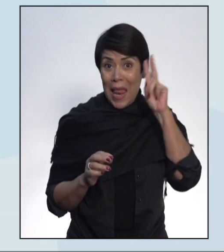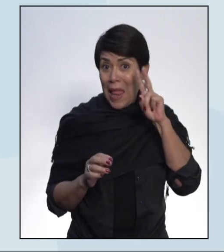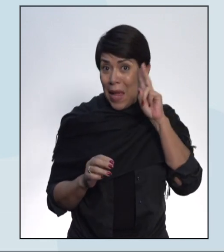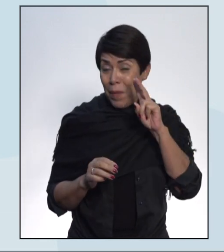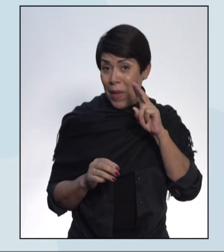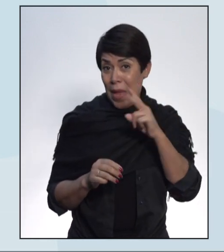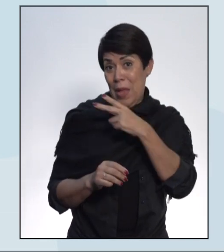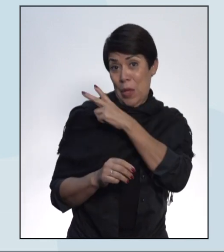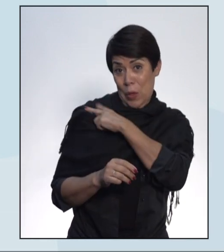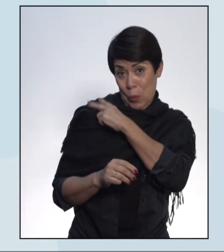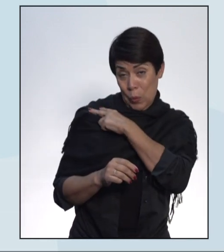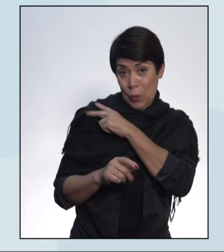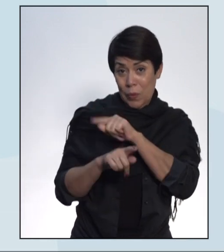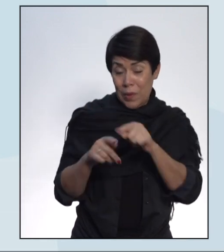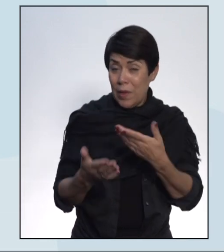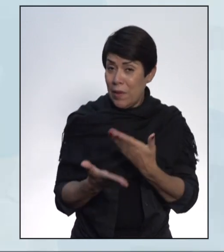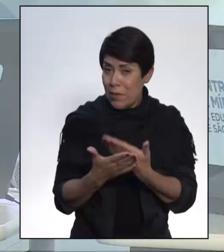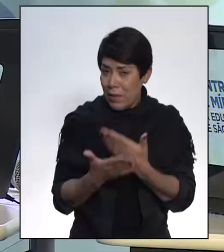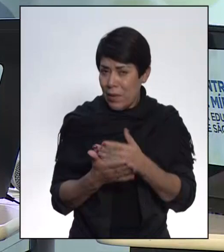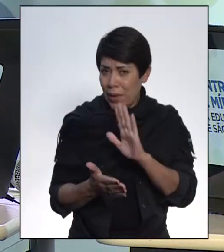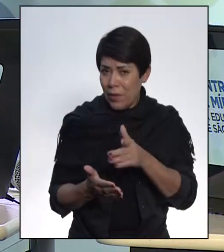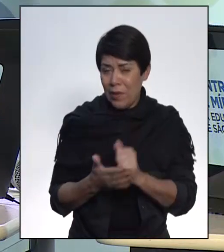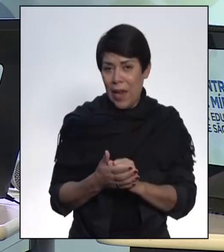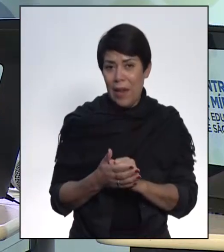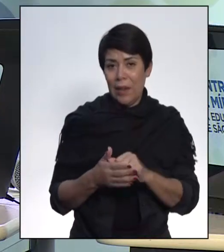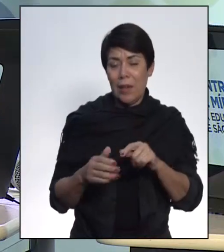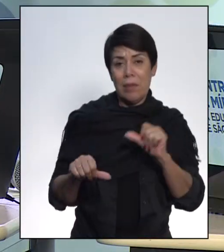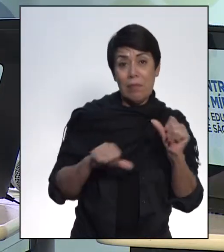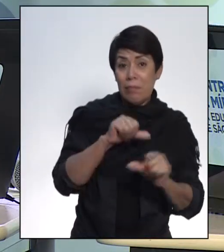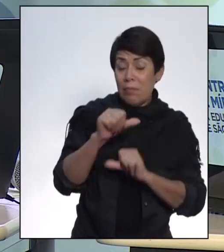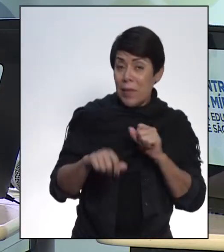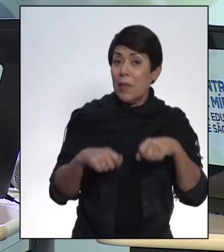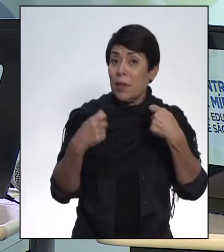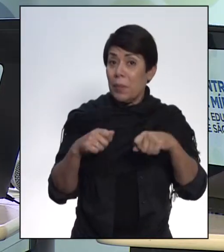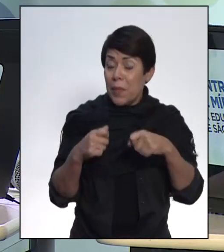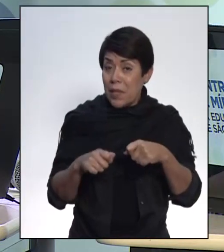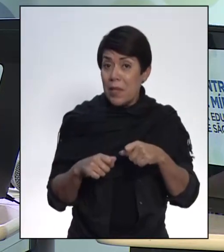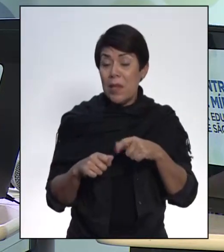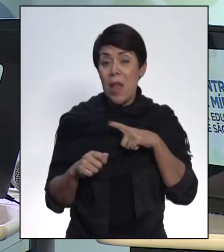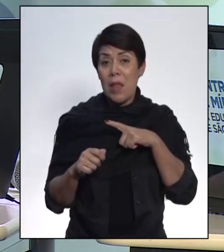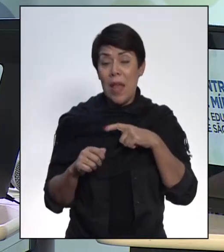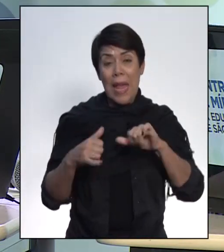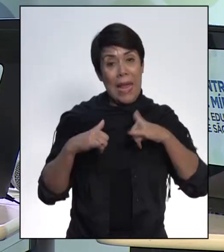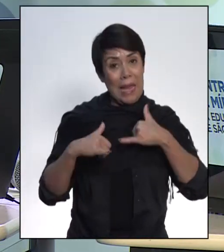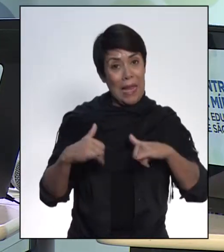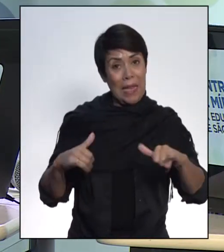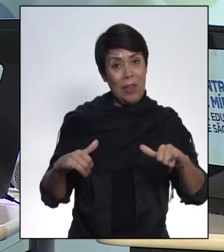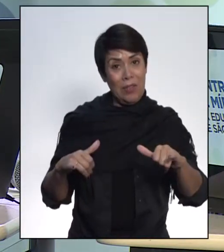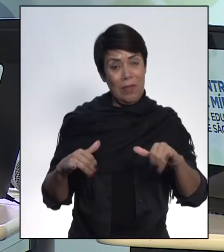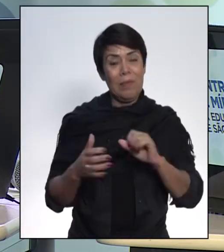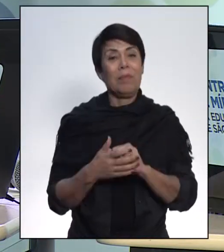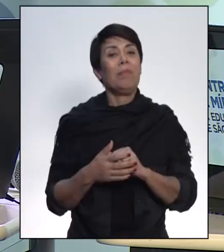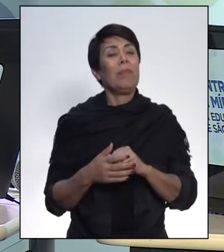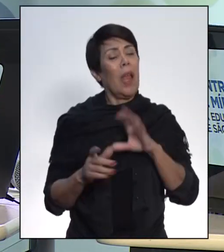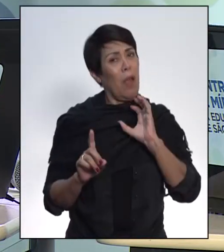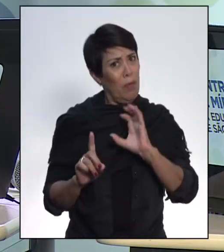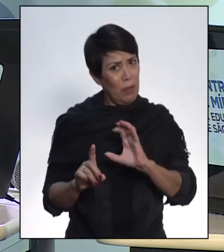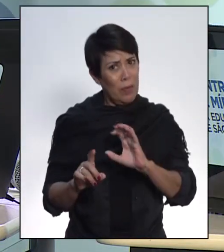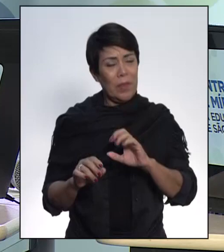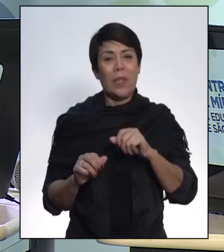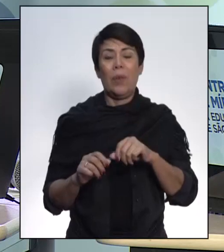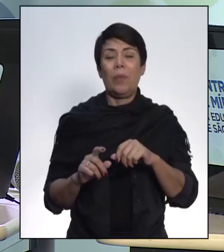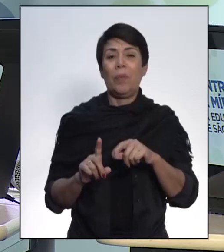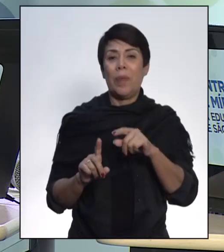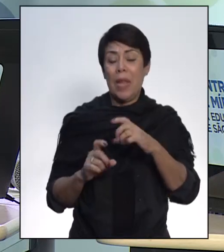segundo ano vocês estudaram que as reações, para elas acontecerem, têm um envolvimento de energia? No caso ali do